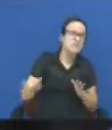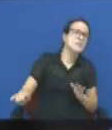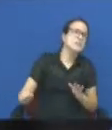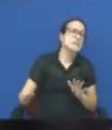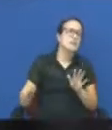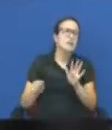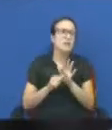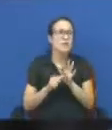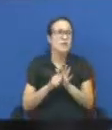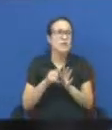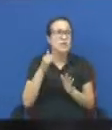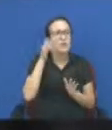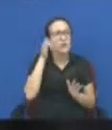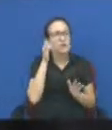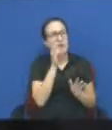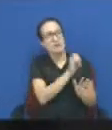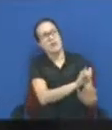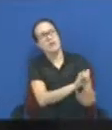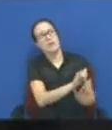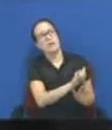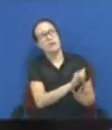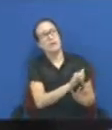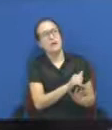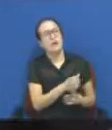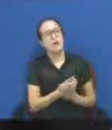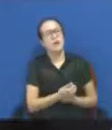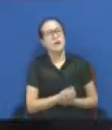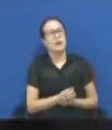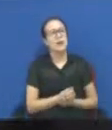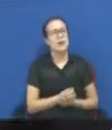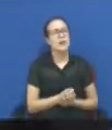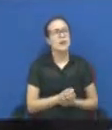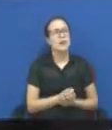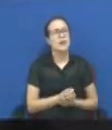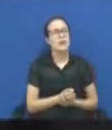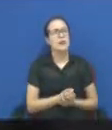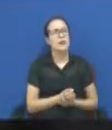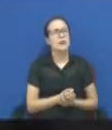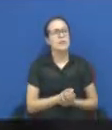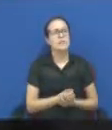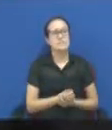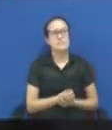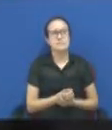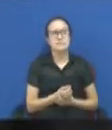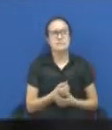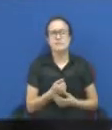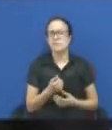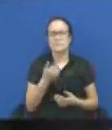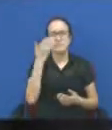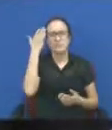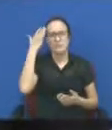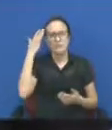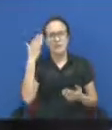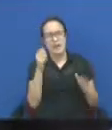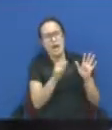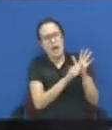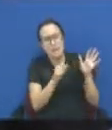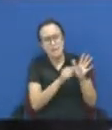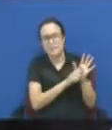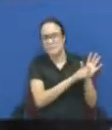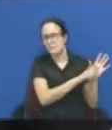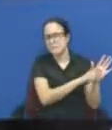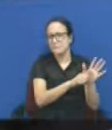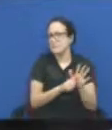gente sempre, né, deixou de fazer as coisas certas, né? A gente sabe que a droga veio aí para destruir